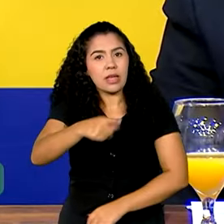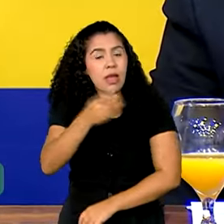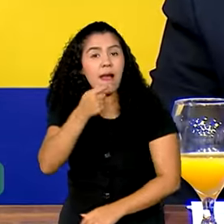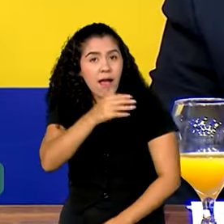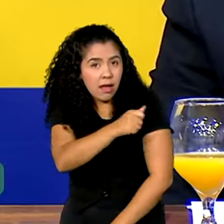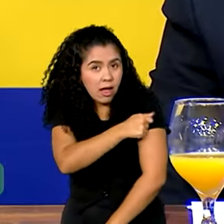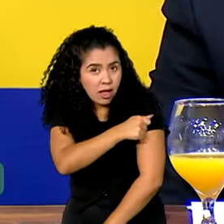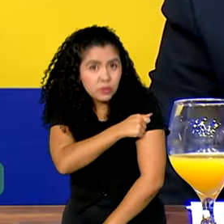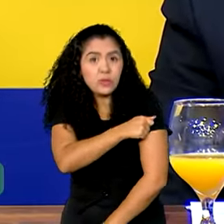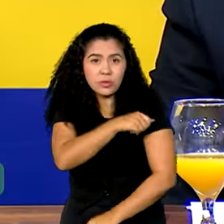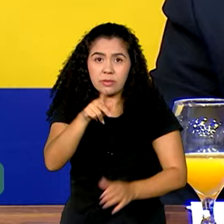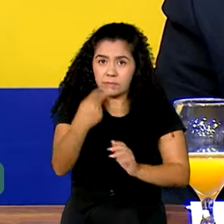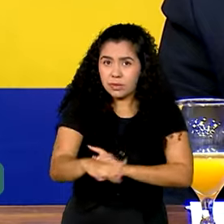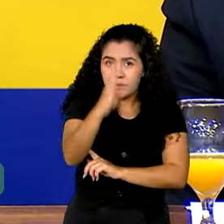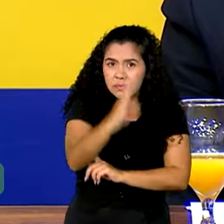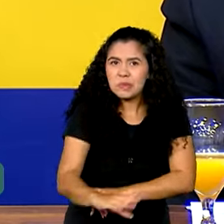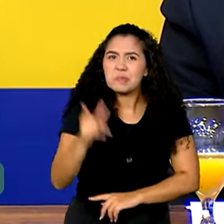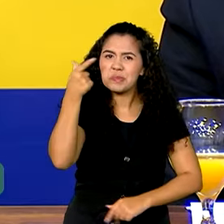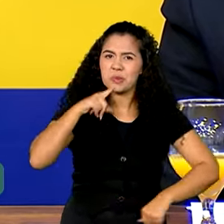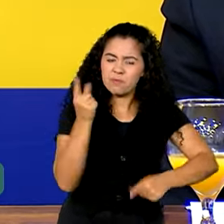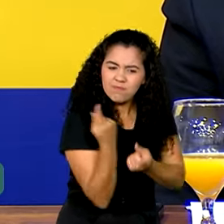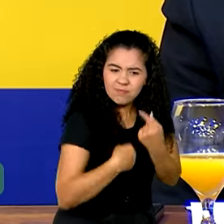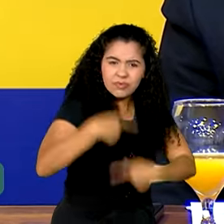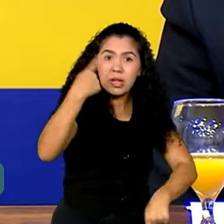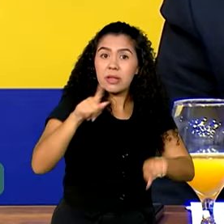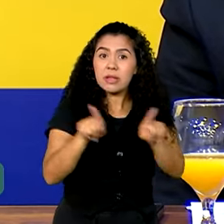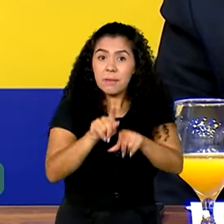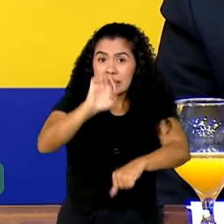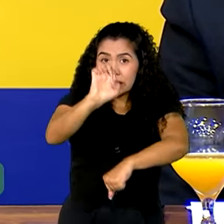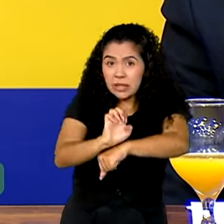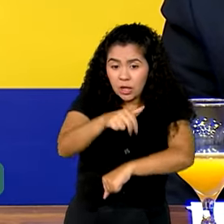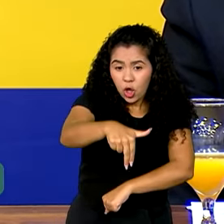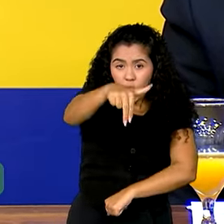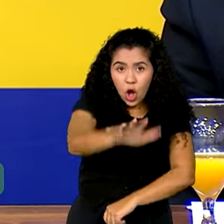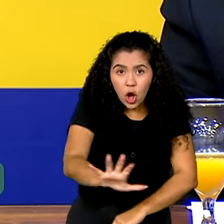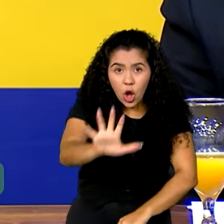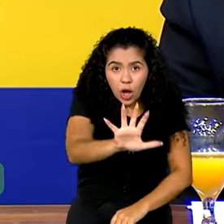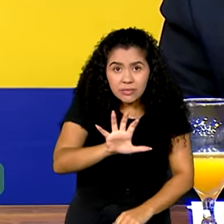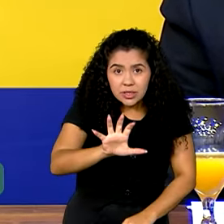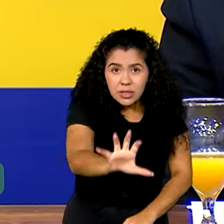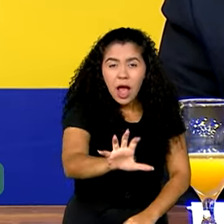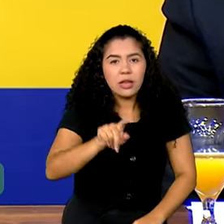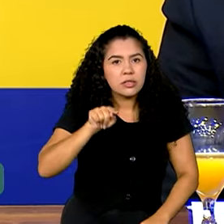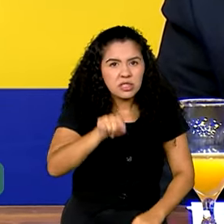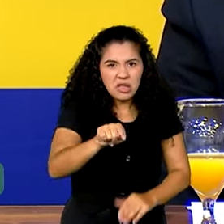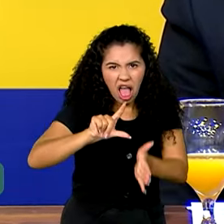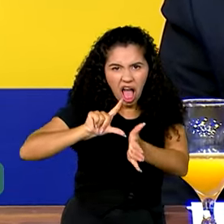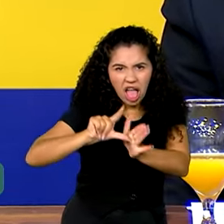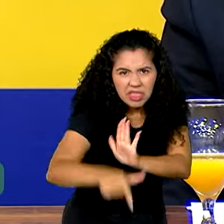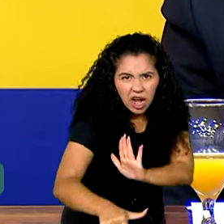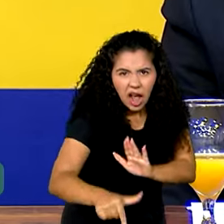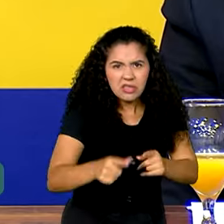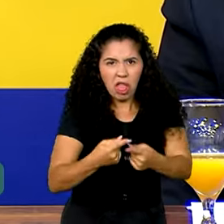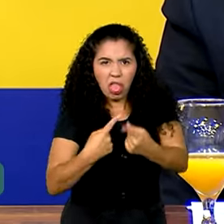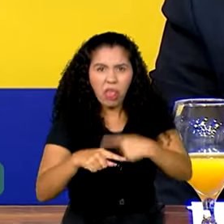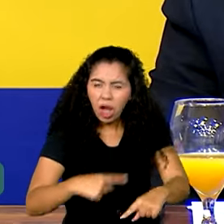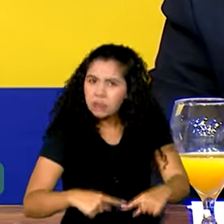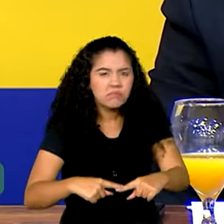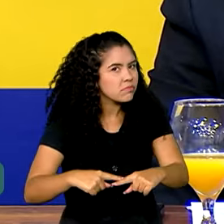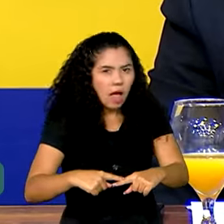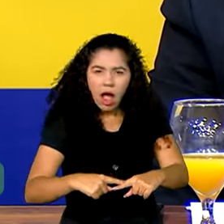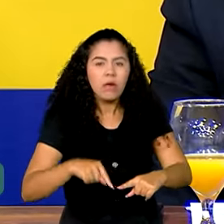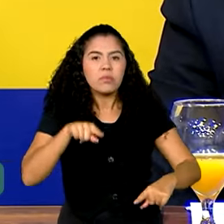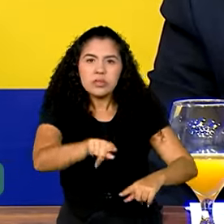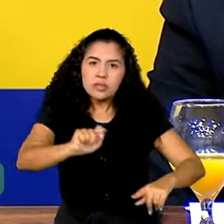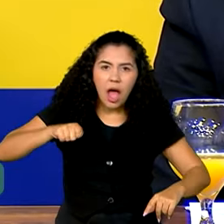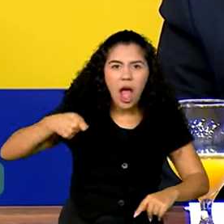brasileiras vencem na vida e que o Nordeste não é mais símbolo do atraso. O Nordeste pode ser